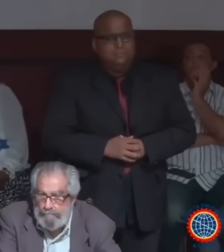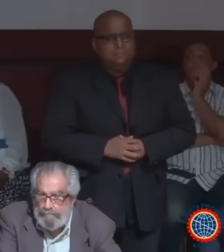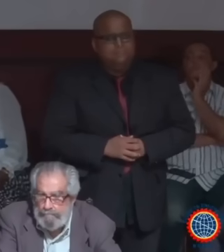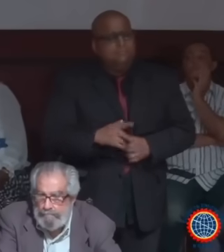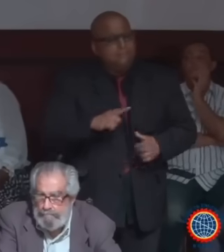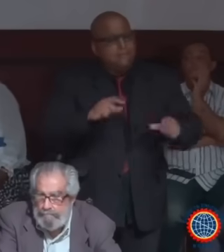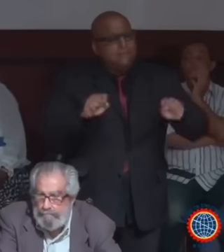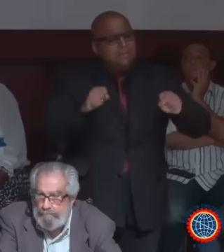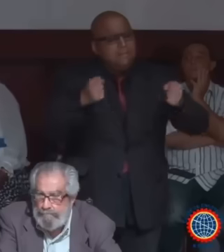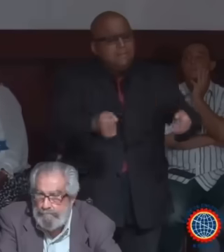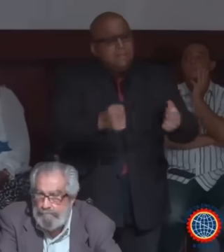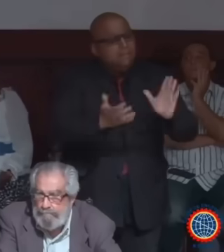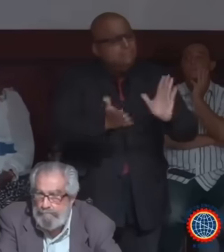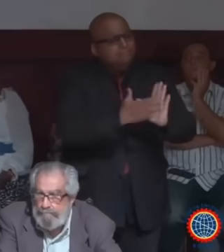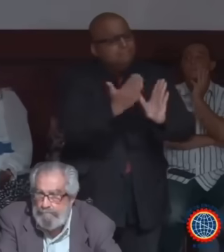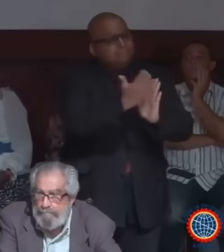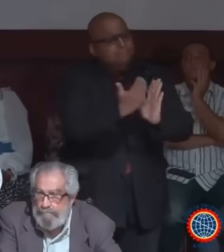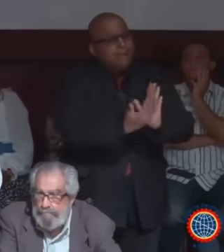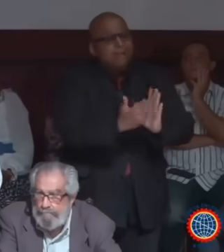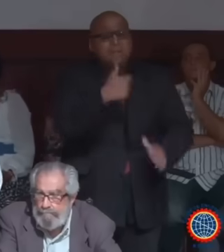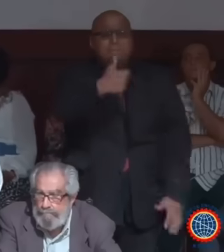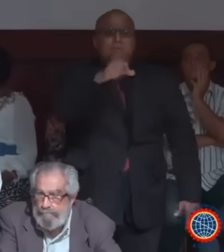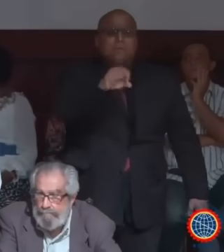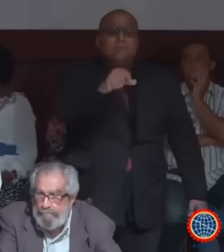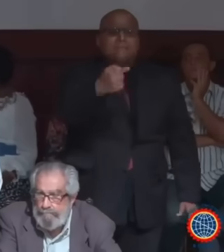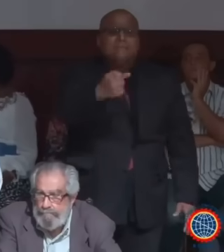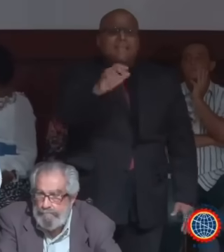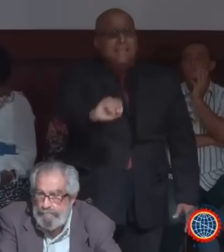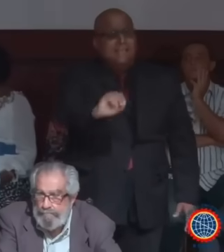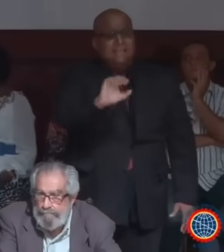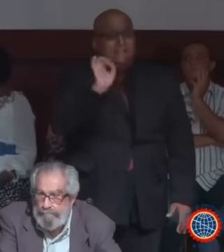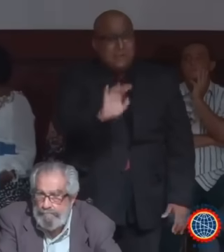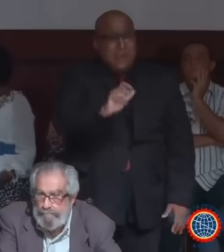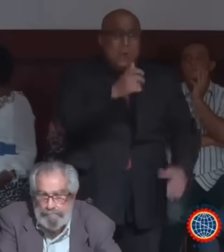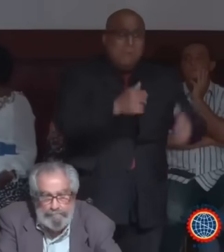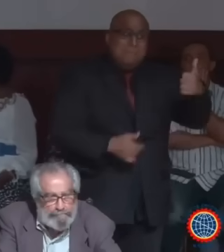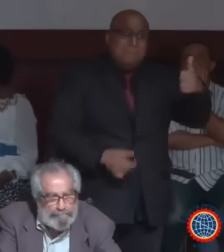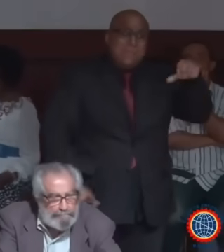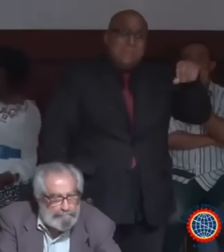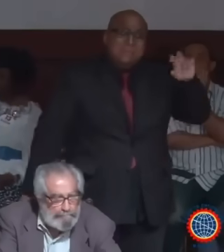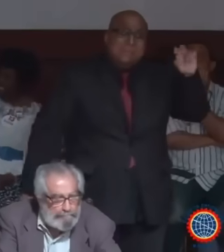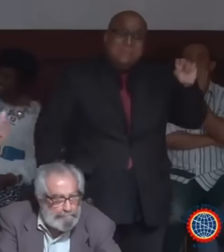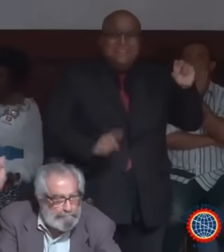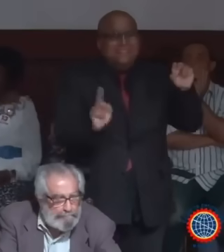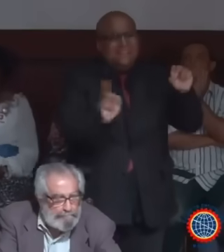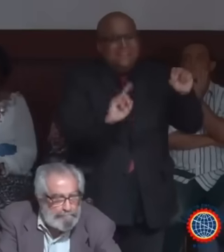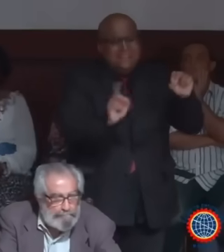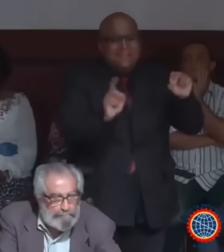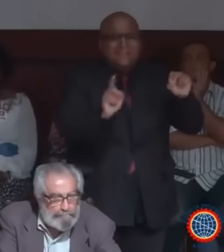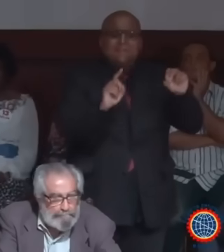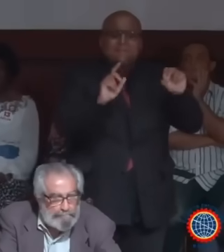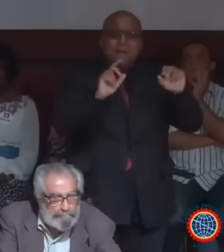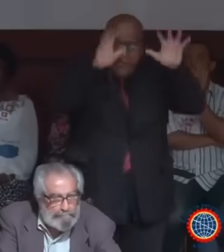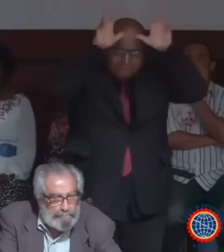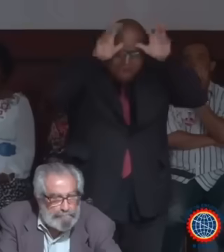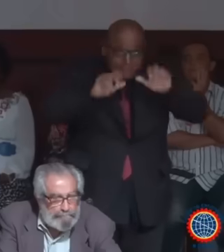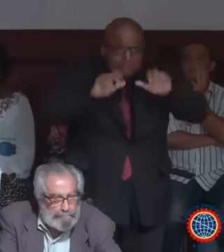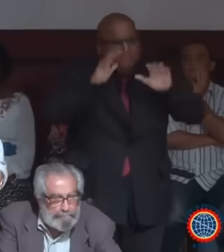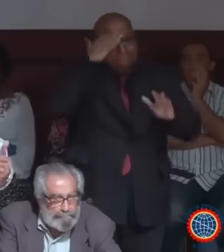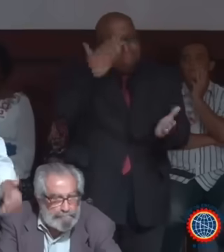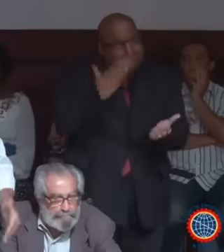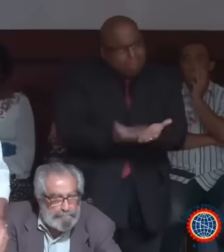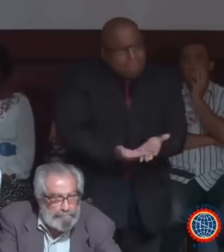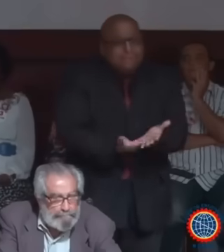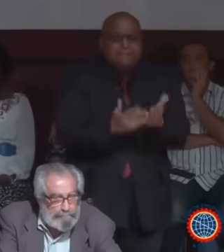Estamos defendendo também uma pauta, às vezes, dos anos 70, não é só dos 50. Estamos defendendo a Amazônia,